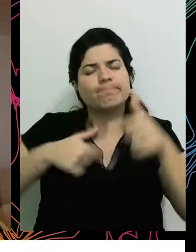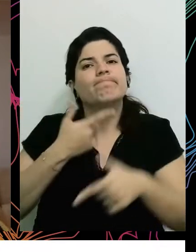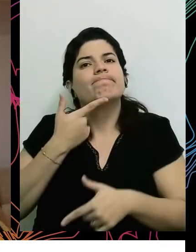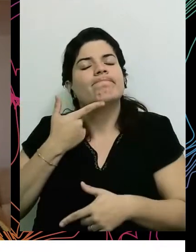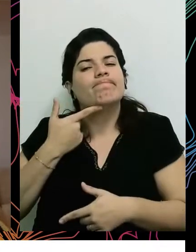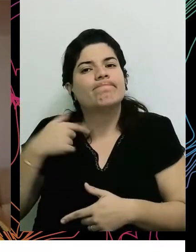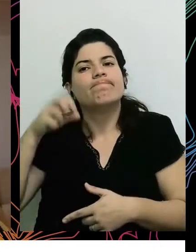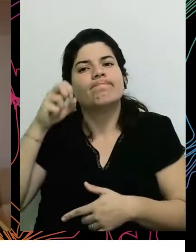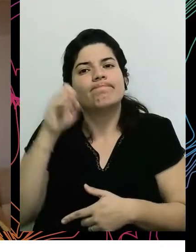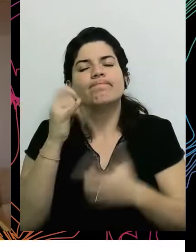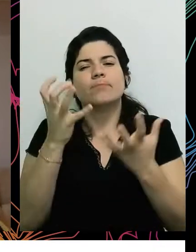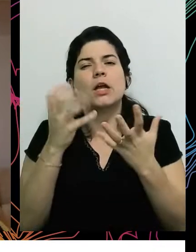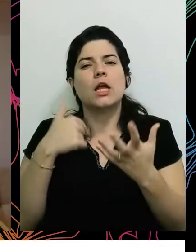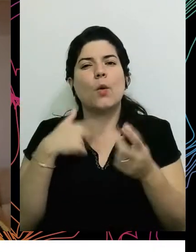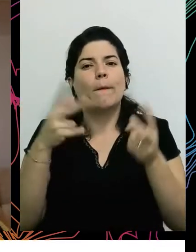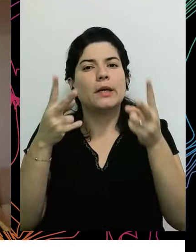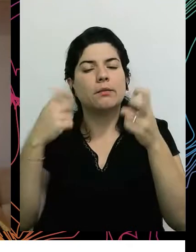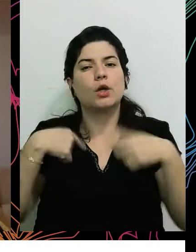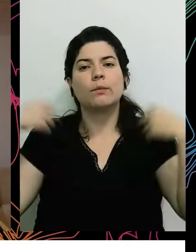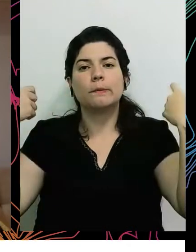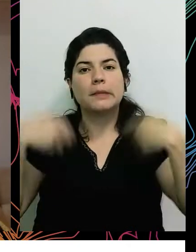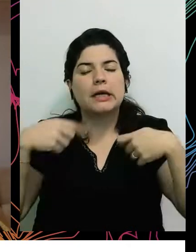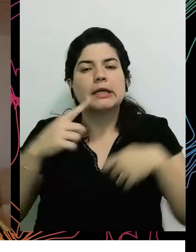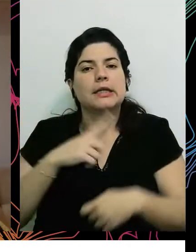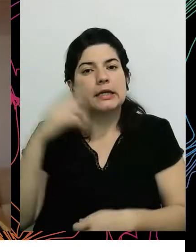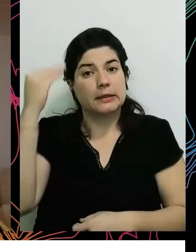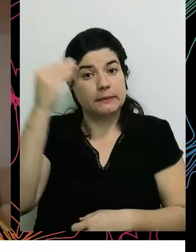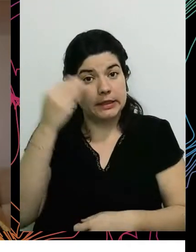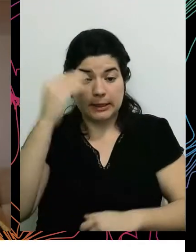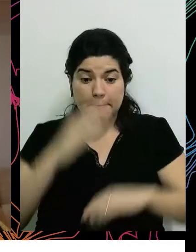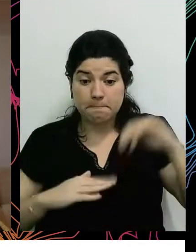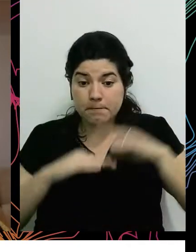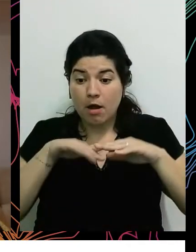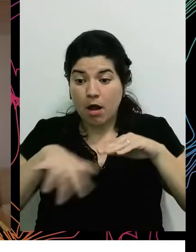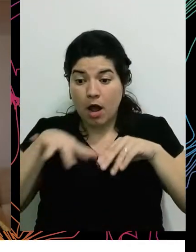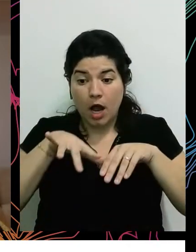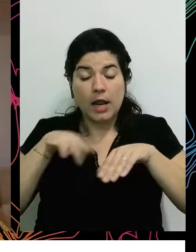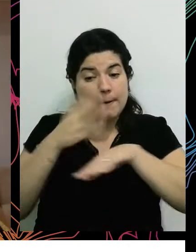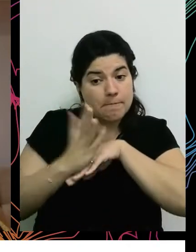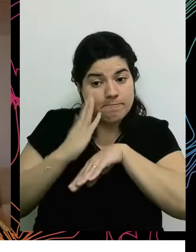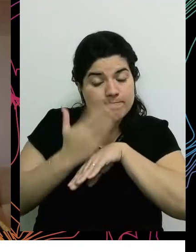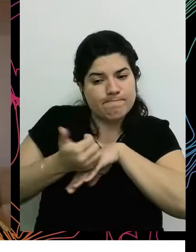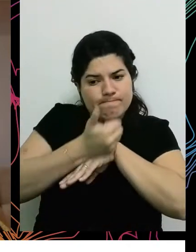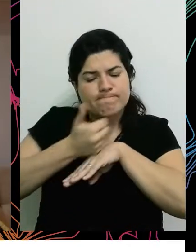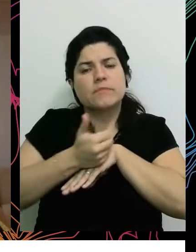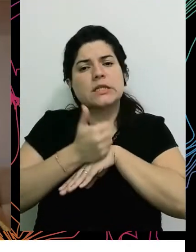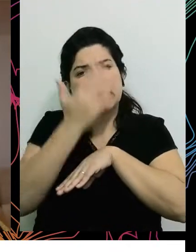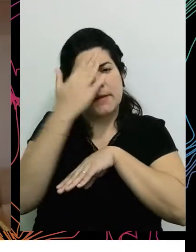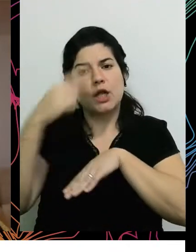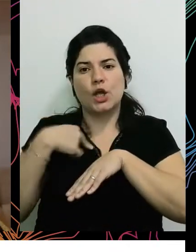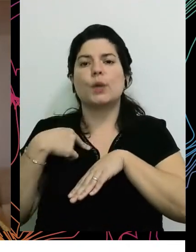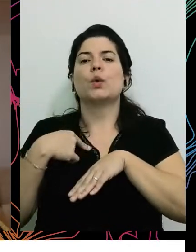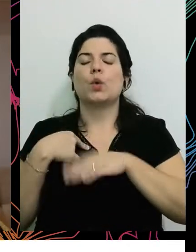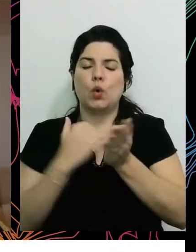logo percebi que eu precisava ter uma experiência operacional. Então, eu fui gerente de